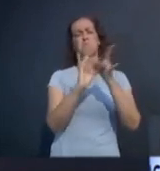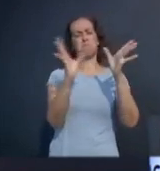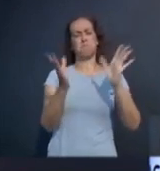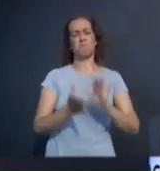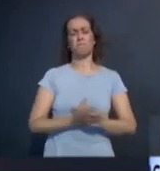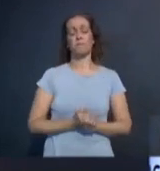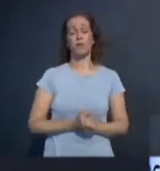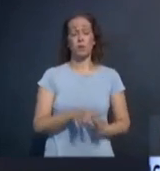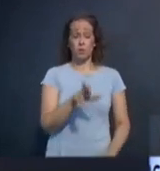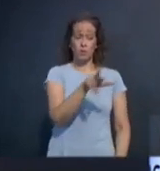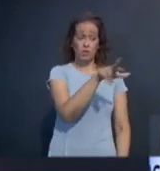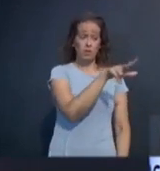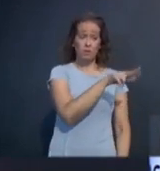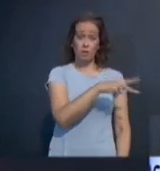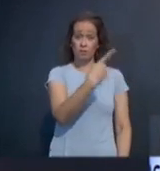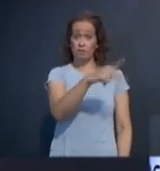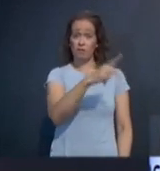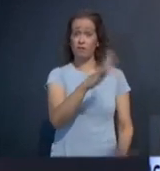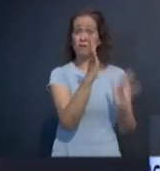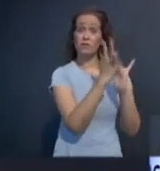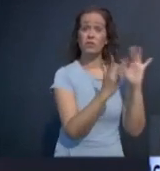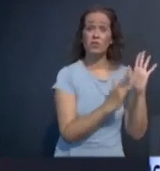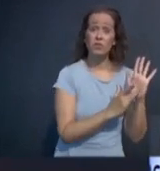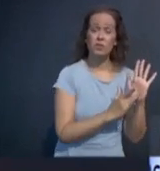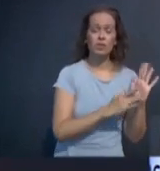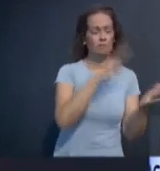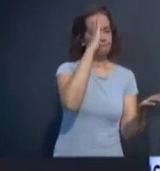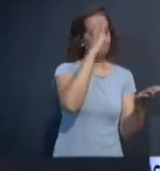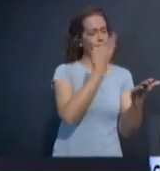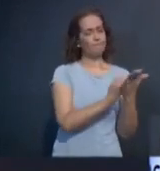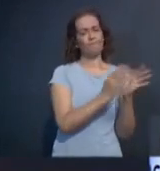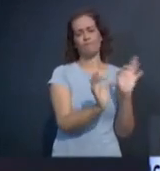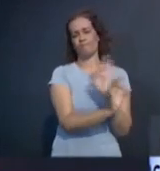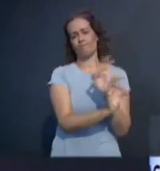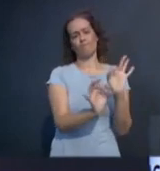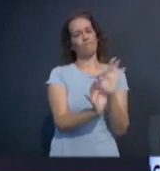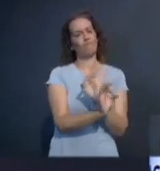Nem os irmãos de Jesus, o quê? Criam nele.